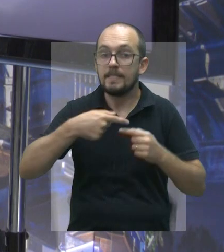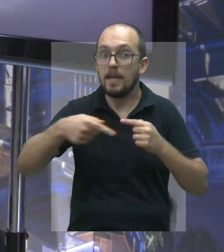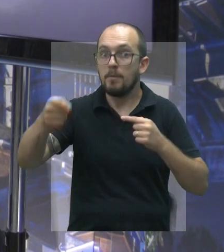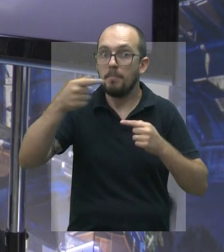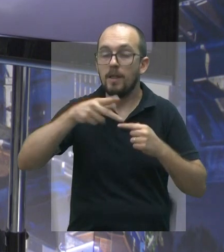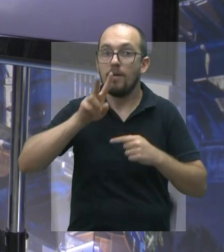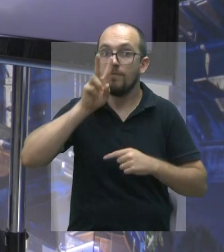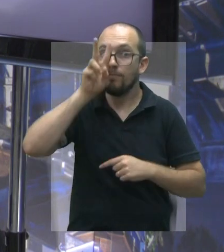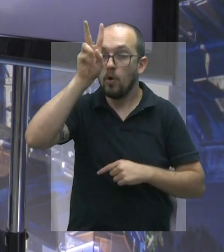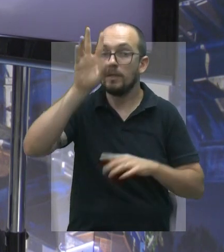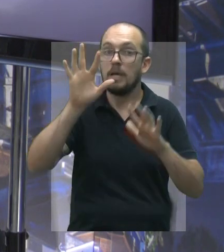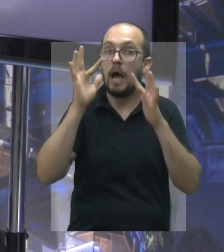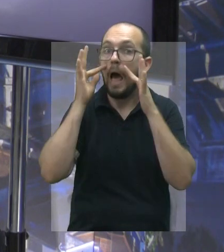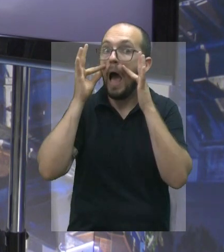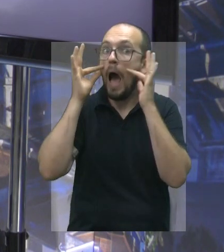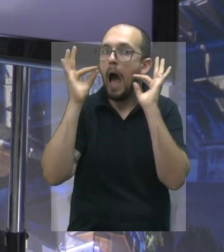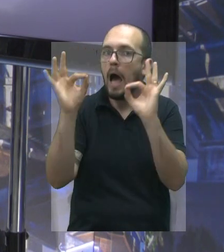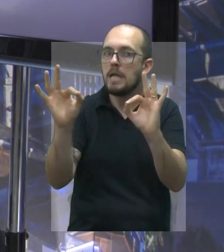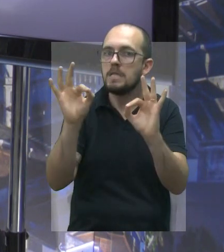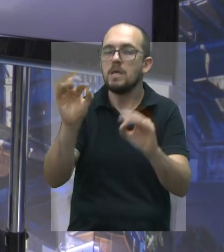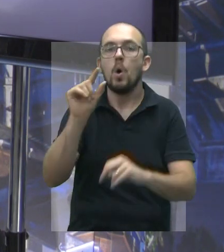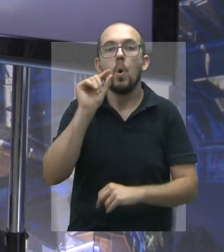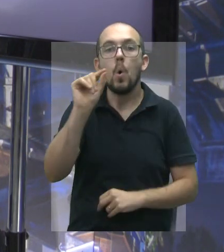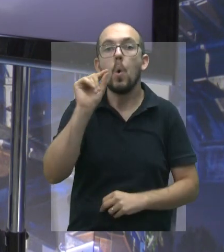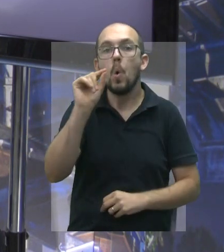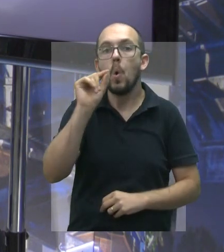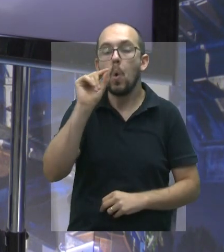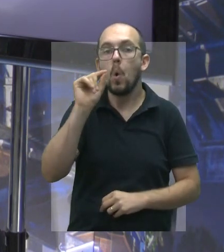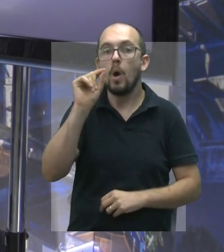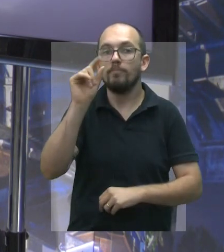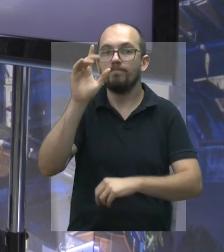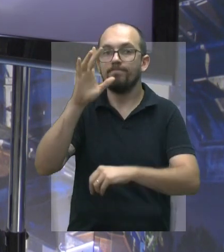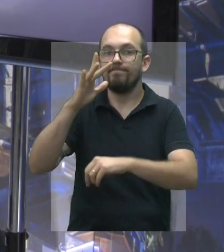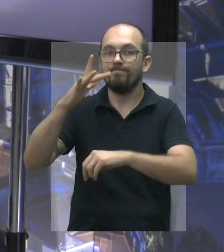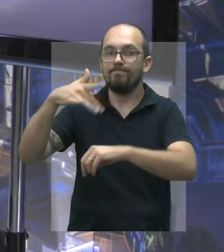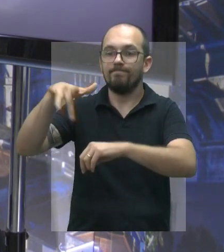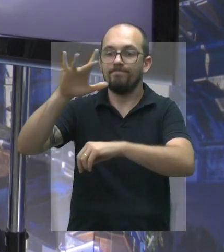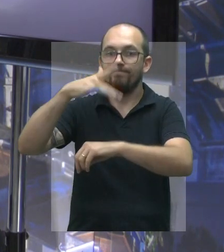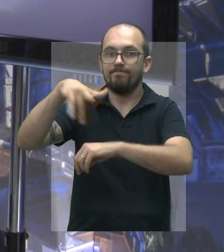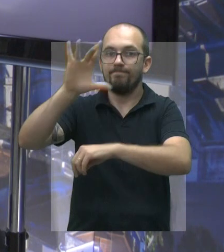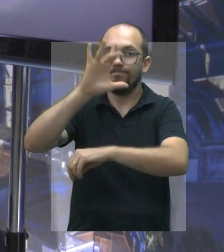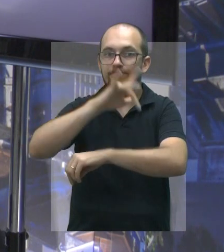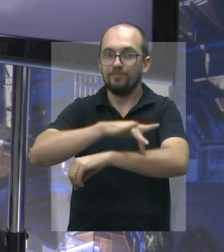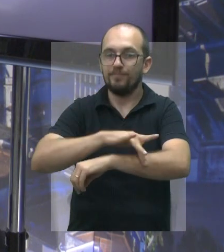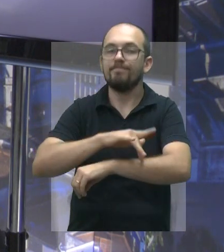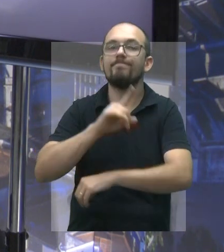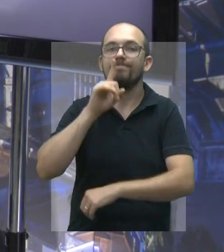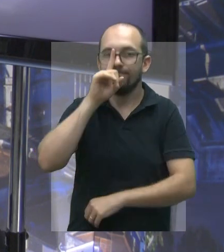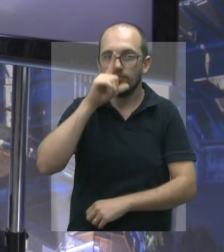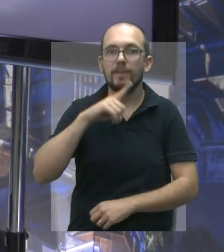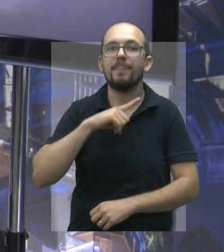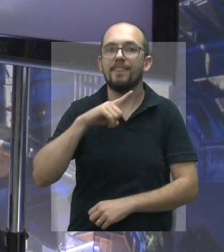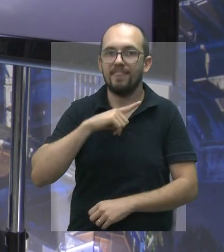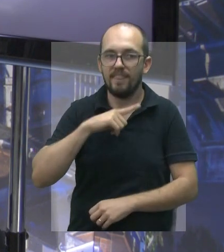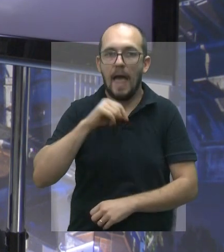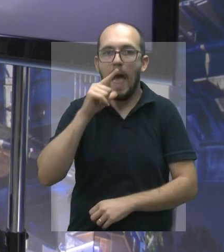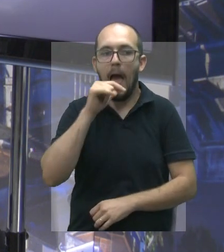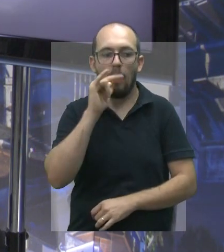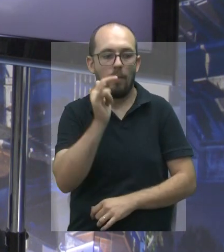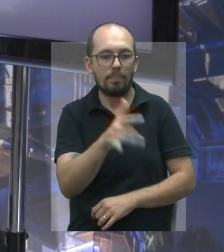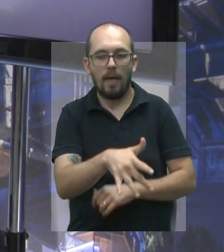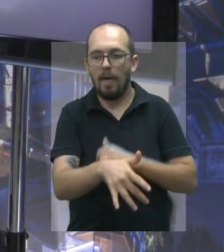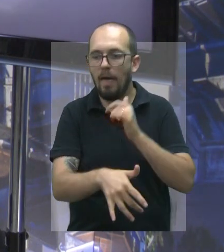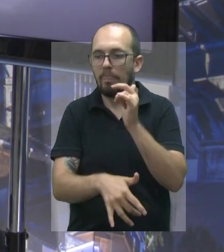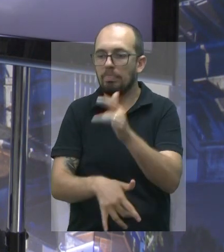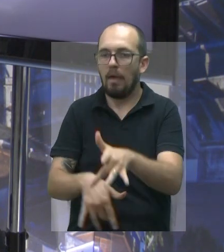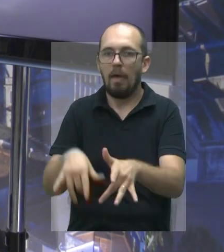gente tem que ficar bastante a tempo, ficar de olho para combater os focos do mosquito Aedes aegypti, o